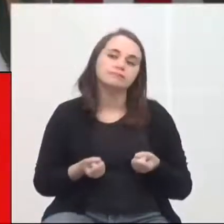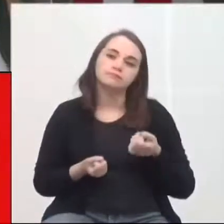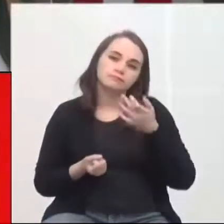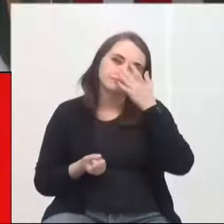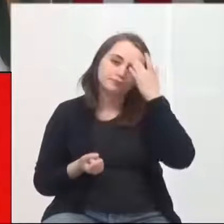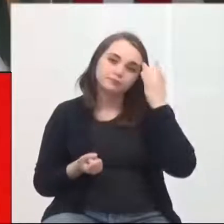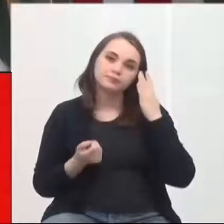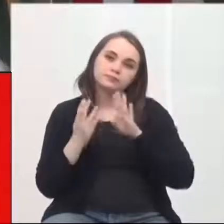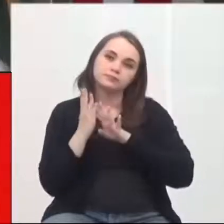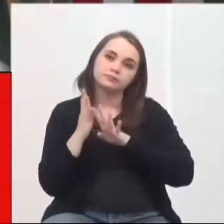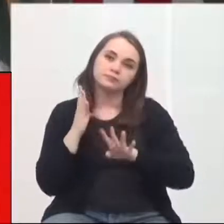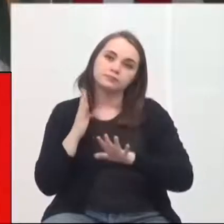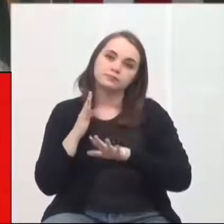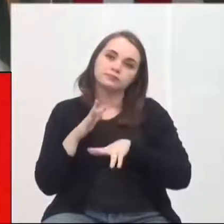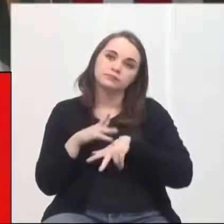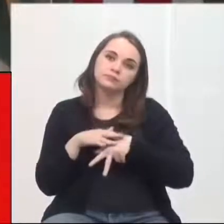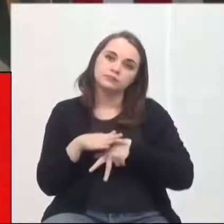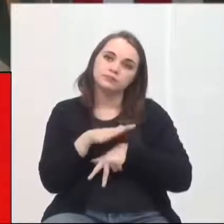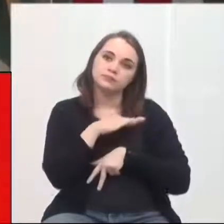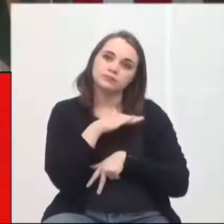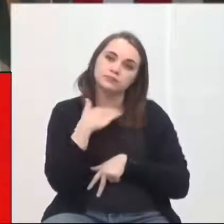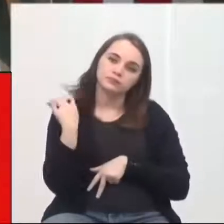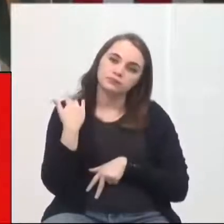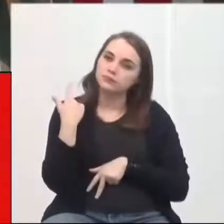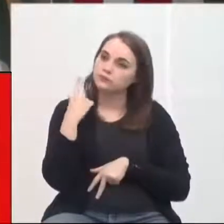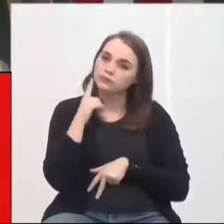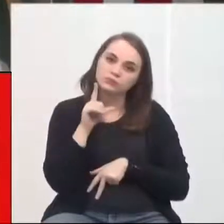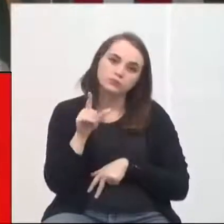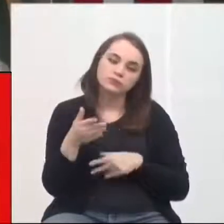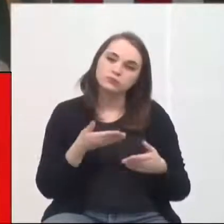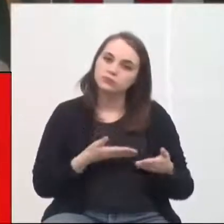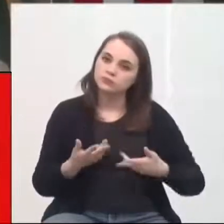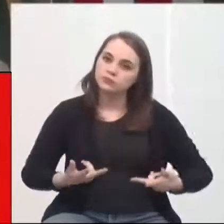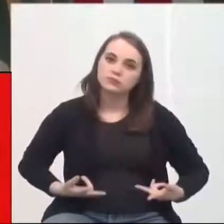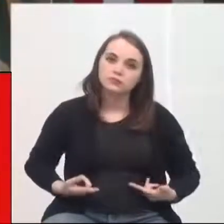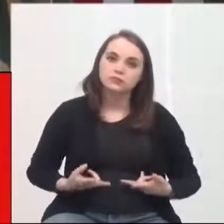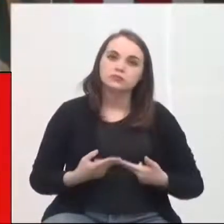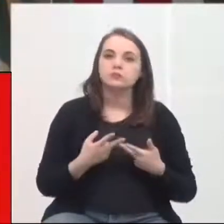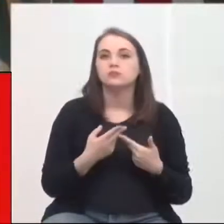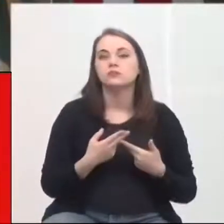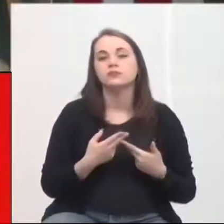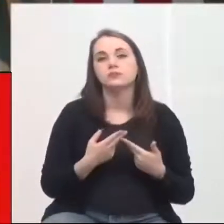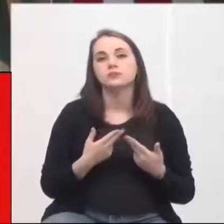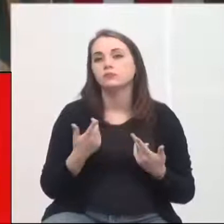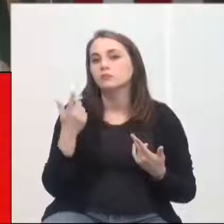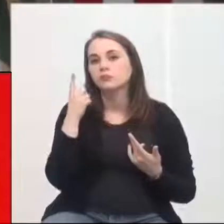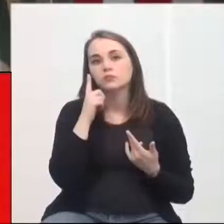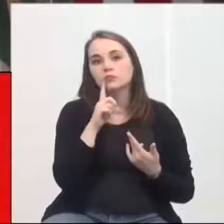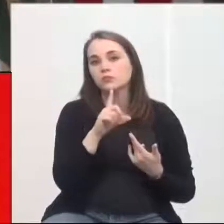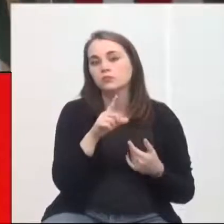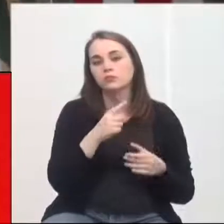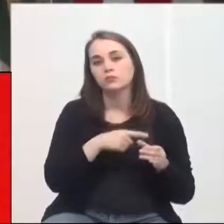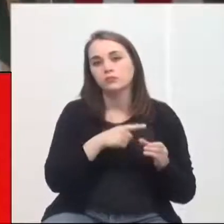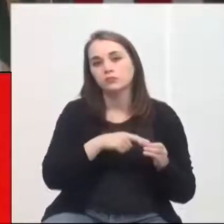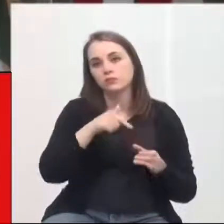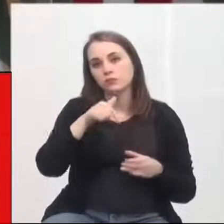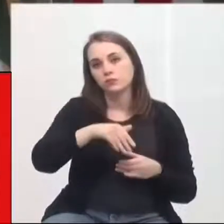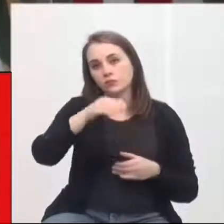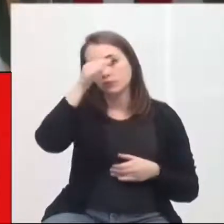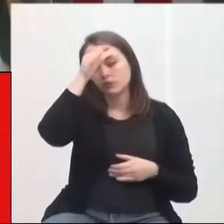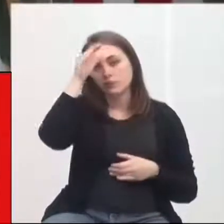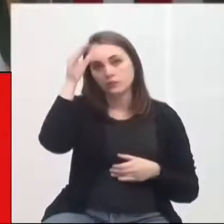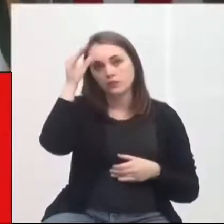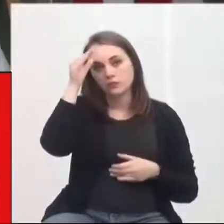pessoas ficam morrendo e não conseguem um atendimento, uma cirurgia no município de Criciúma,